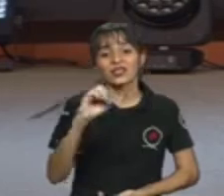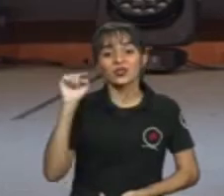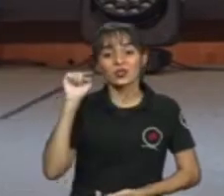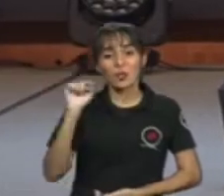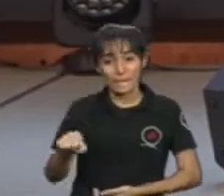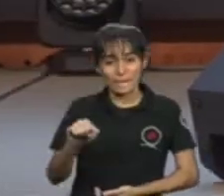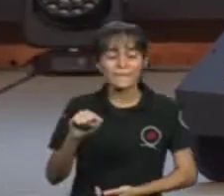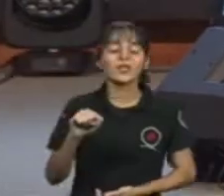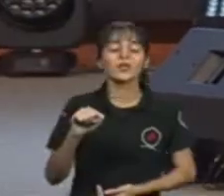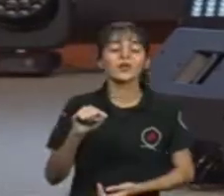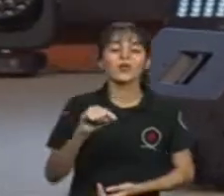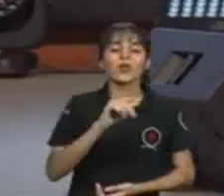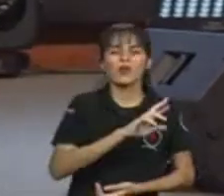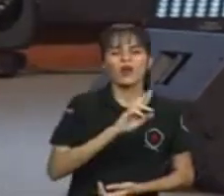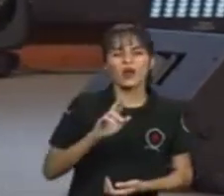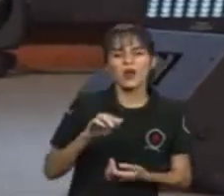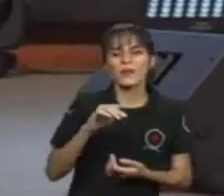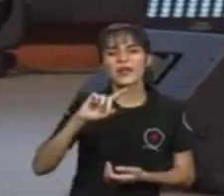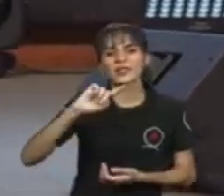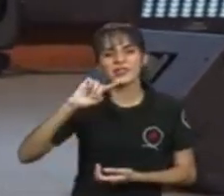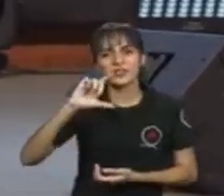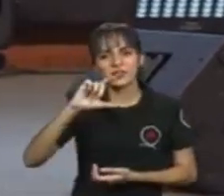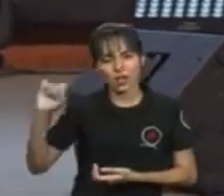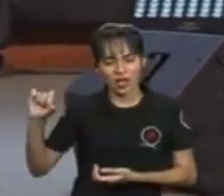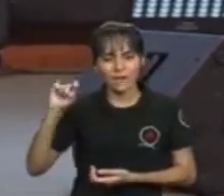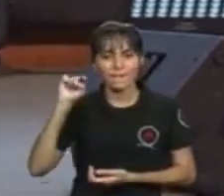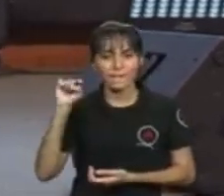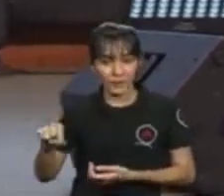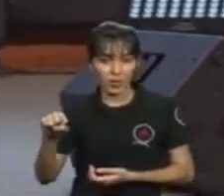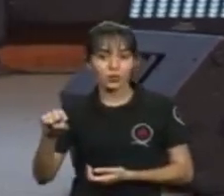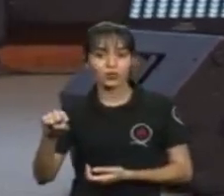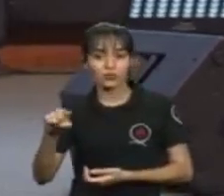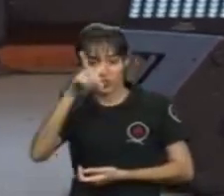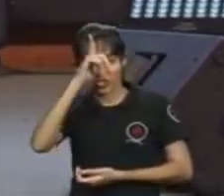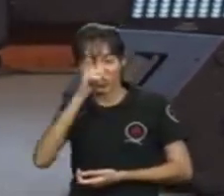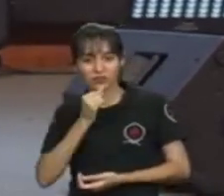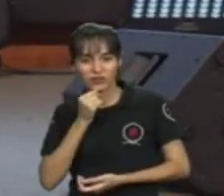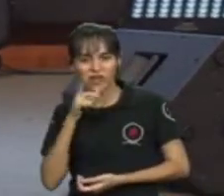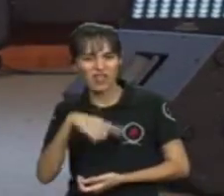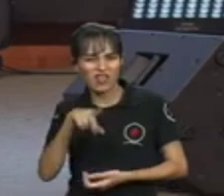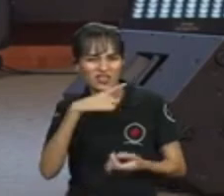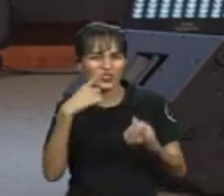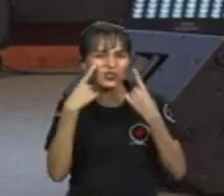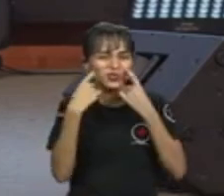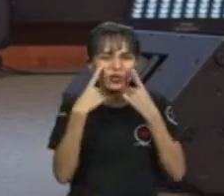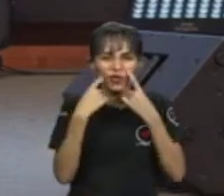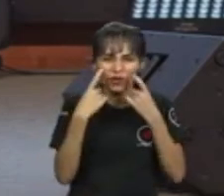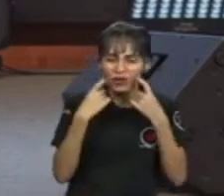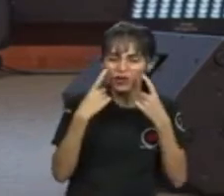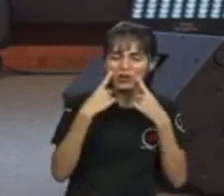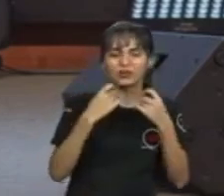em Roraima, mais 100 mil refugiados. E eles com lágrimas no rosto,